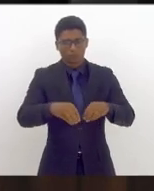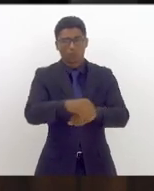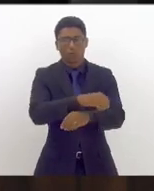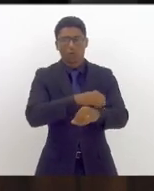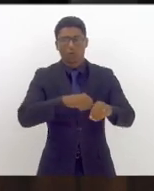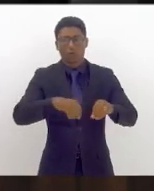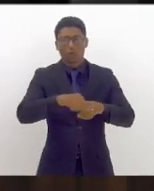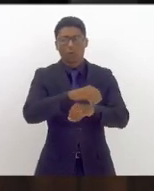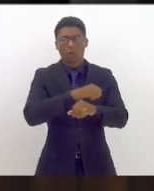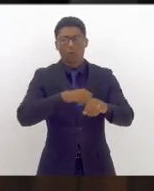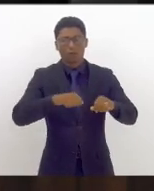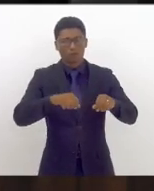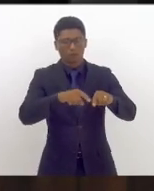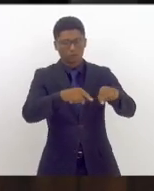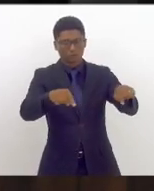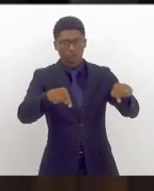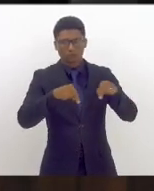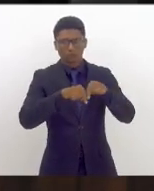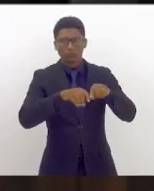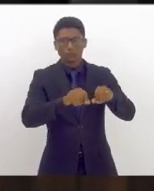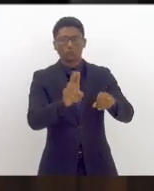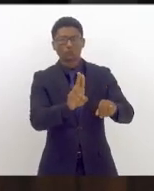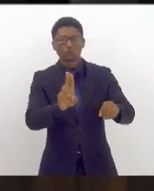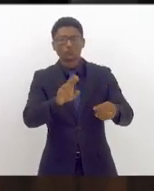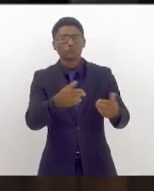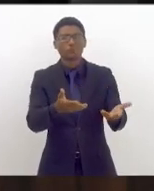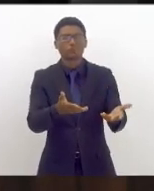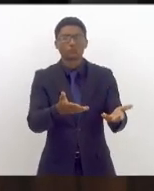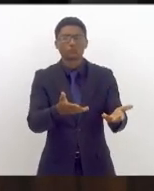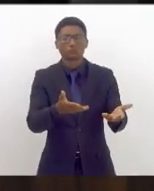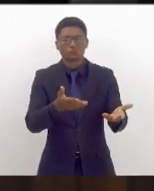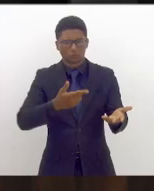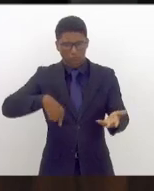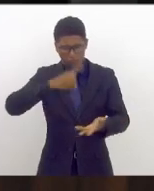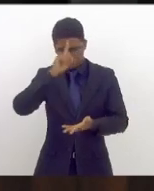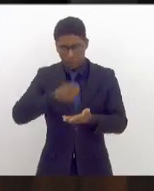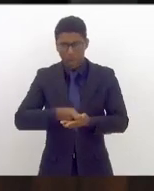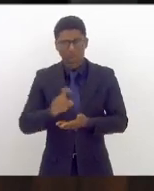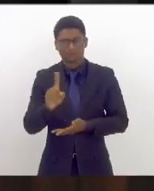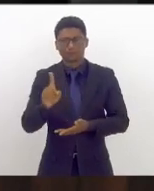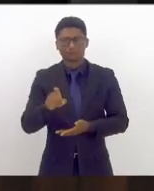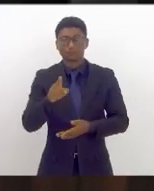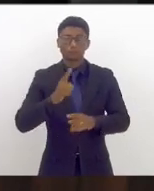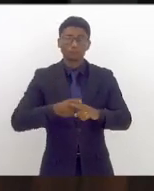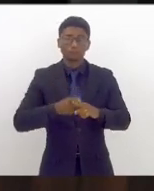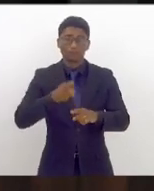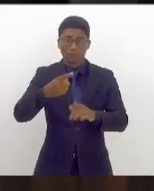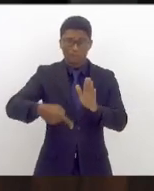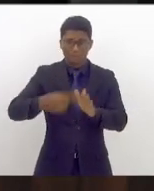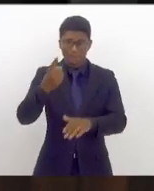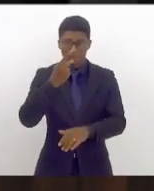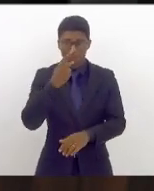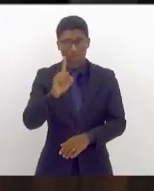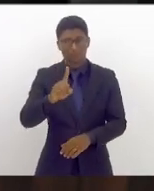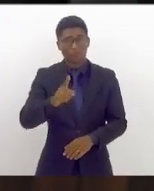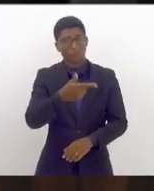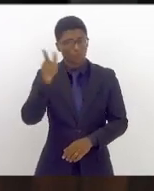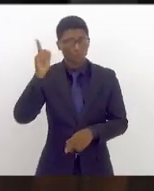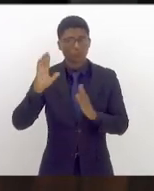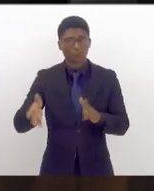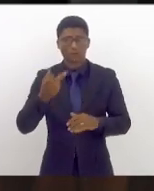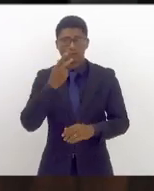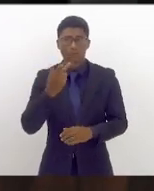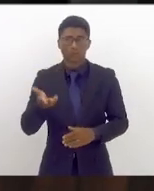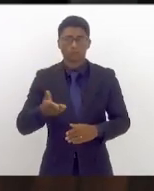então só para esclarecer só para esclarecer que vossa excelência não foi a primeira que falou isso só isso